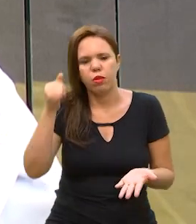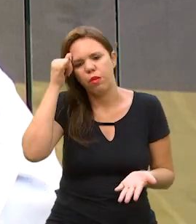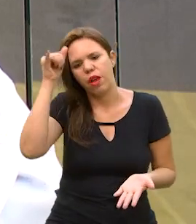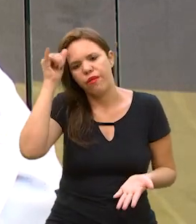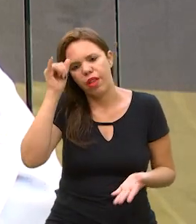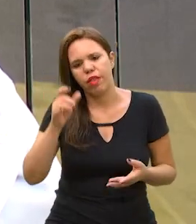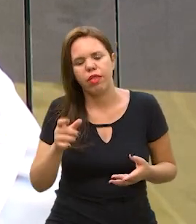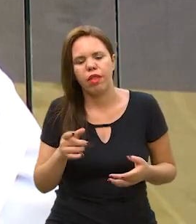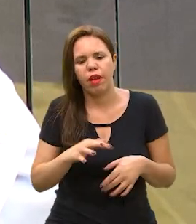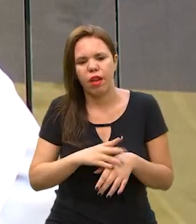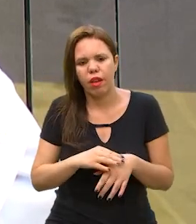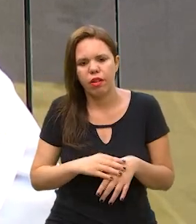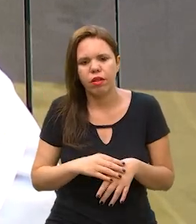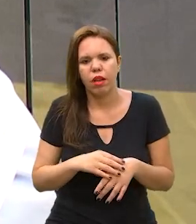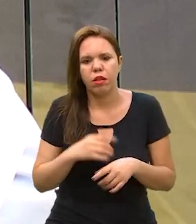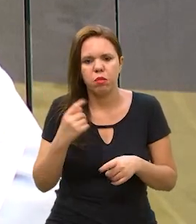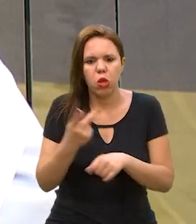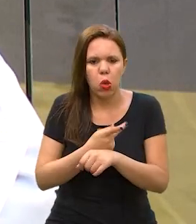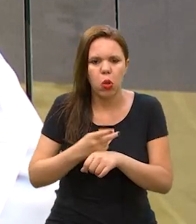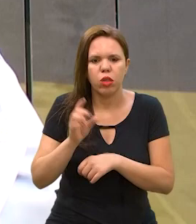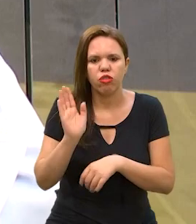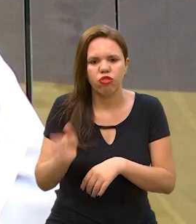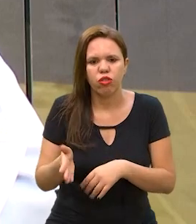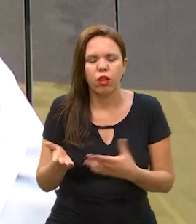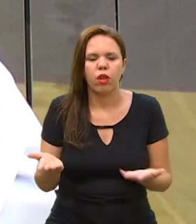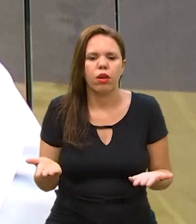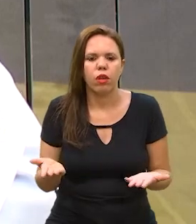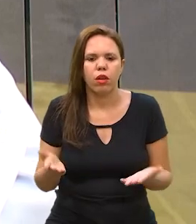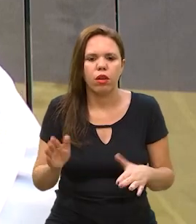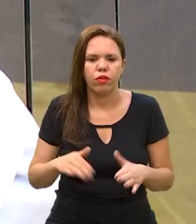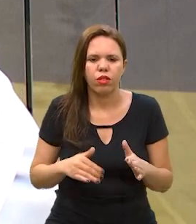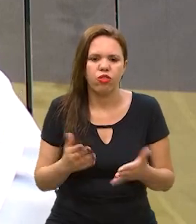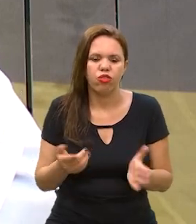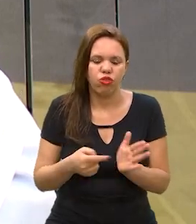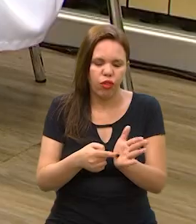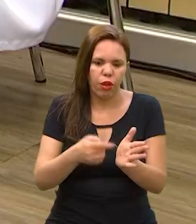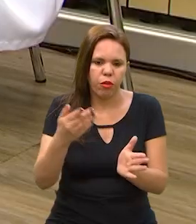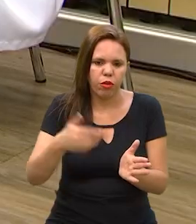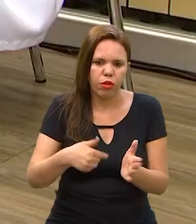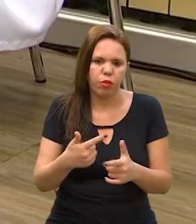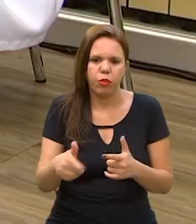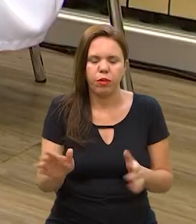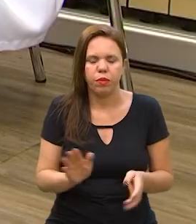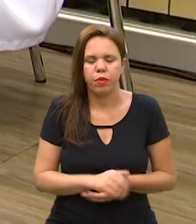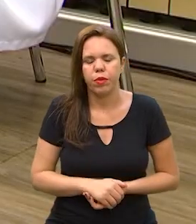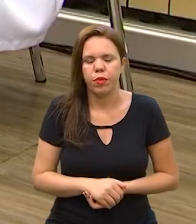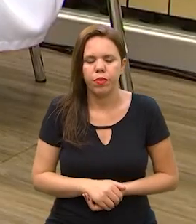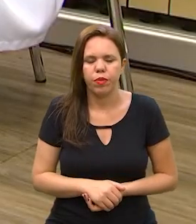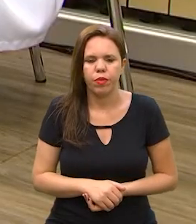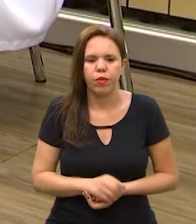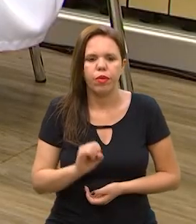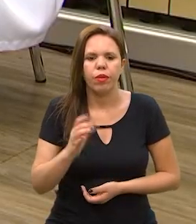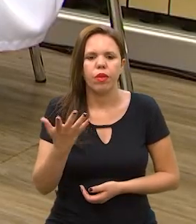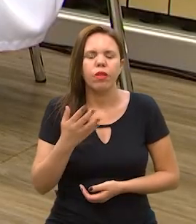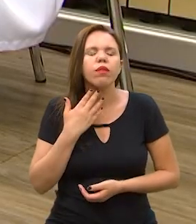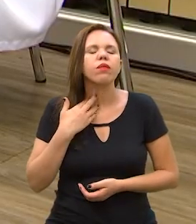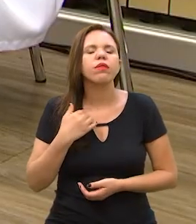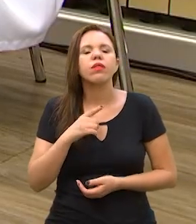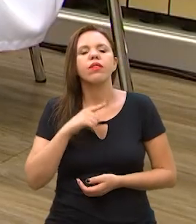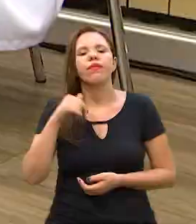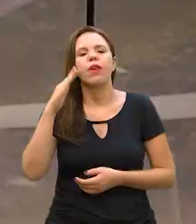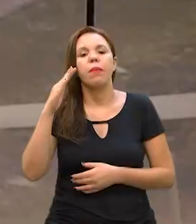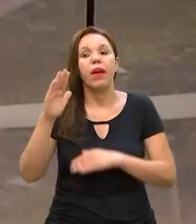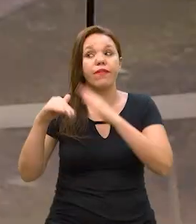A gente observa que eles nos procuram já com diagnóstico muitas vezes. E no caso, se estiver um pouco